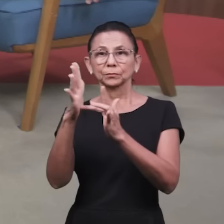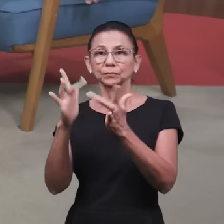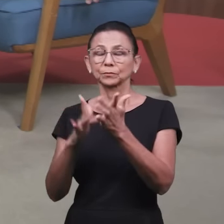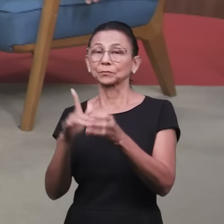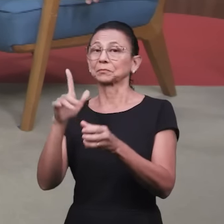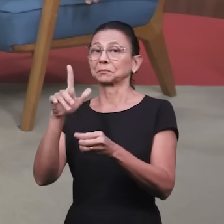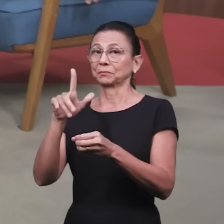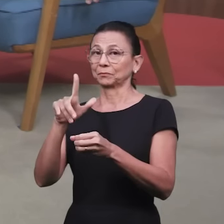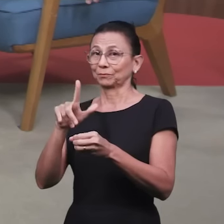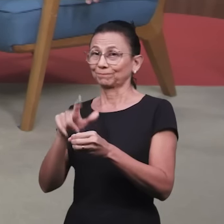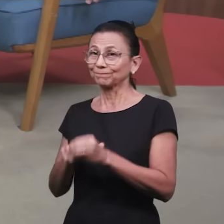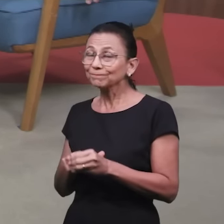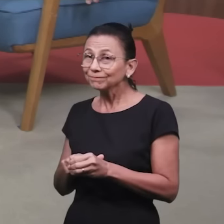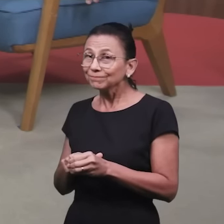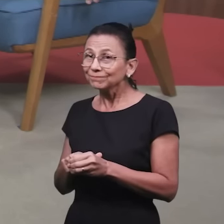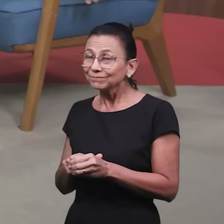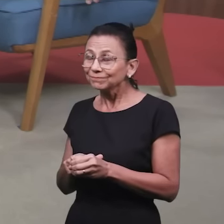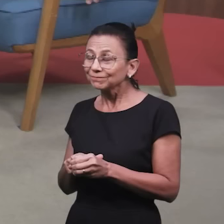infiel vai